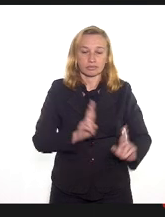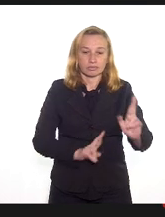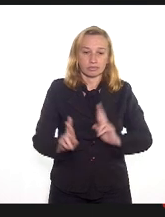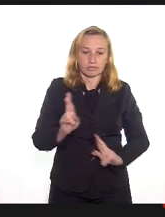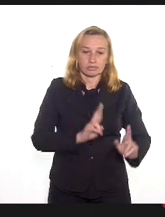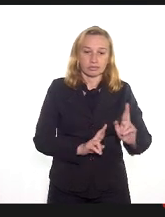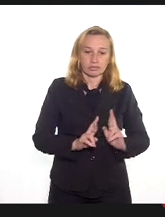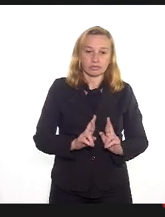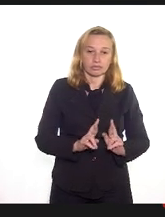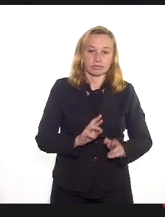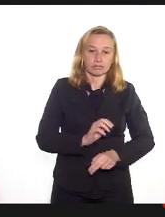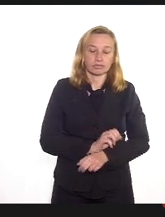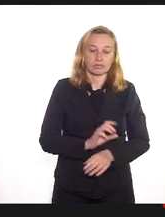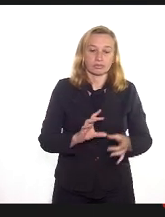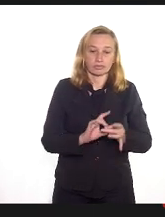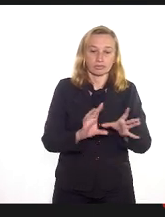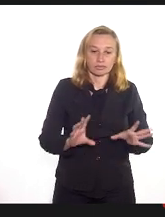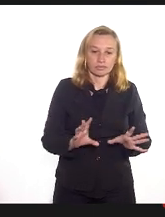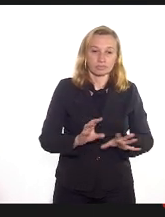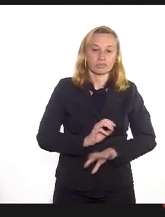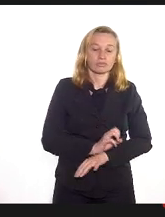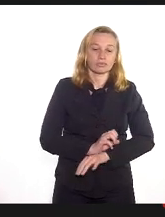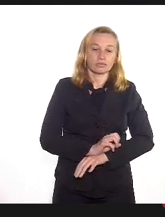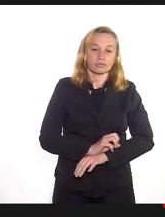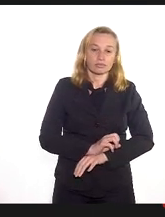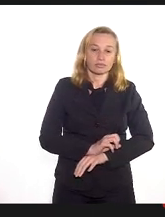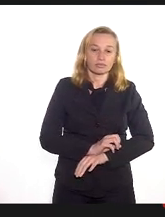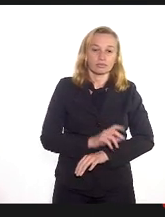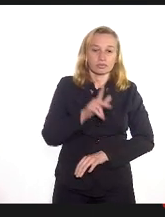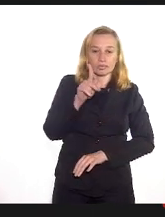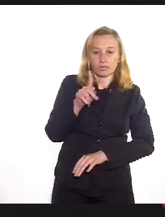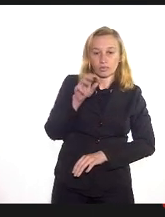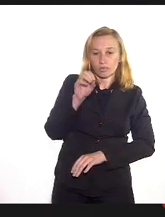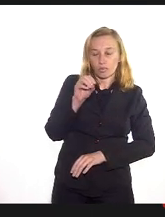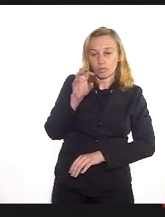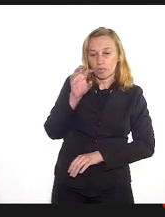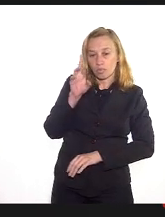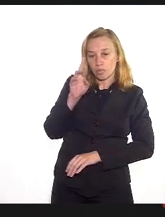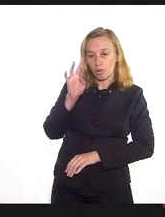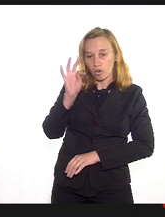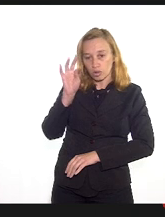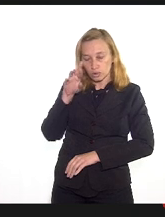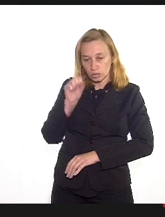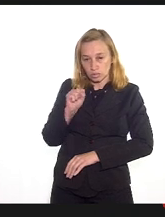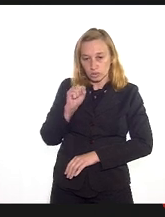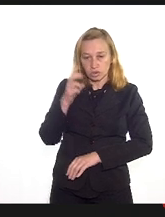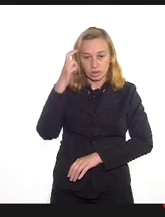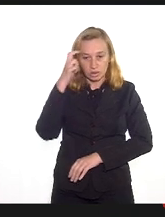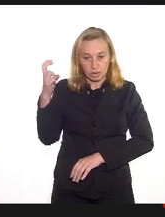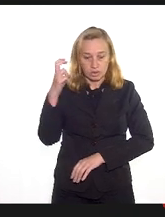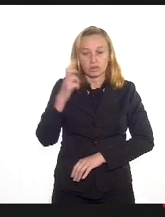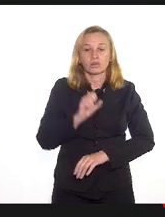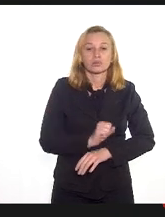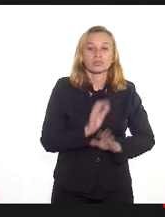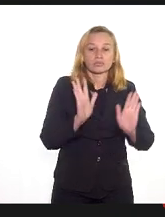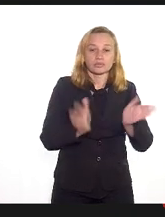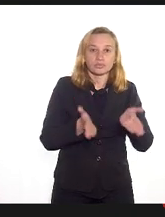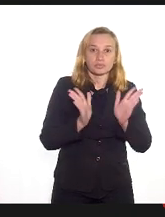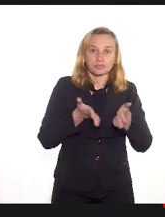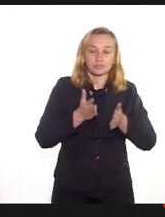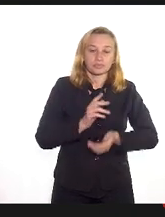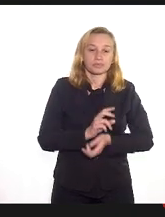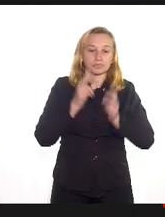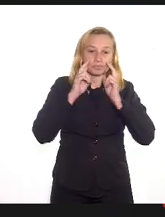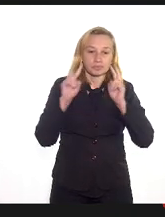à automação e à digitalização de portos, sensores inteligentes. Hoje, né, com